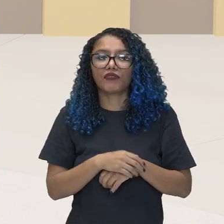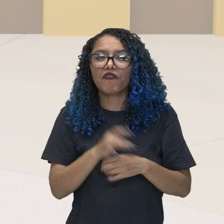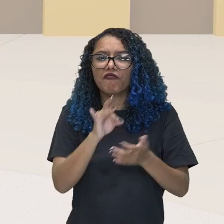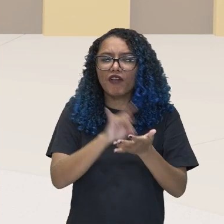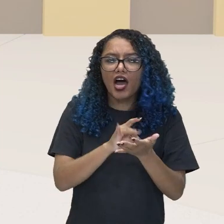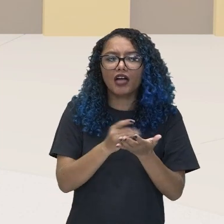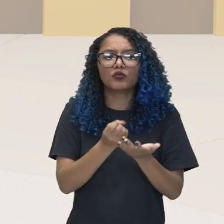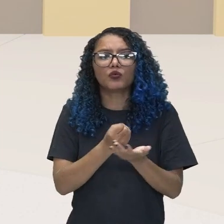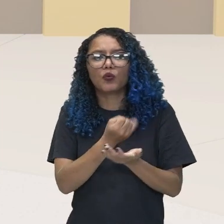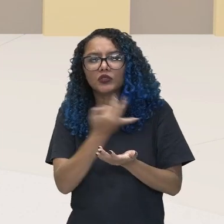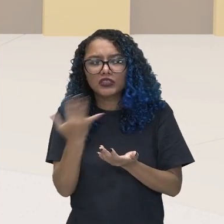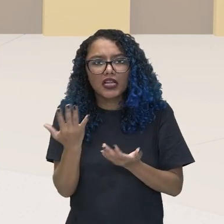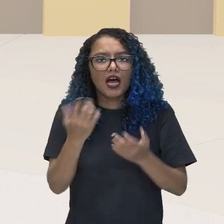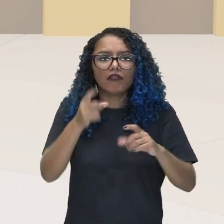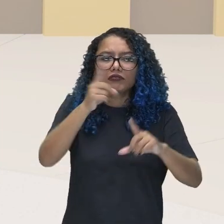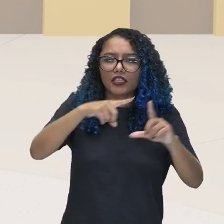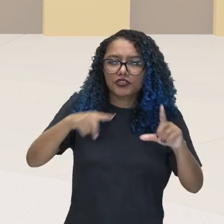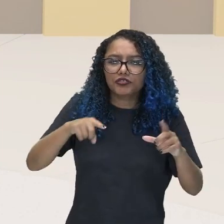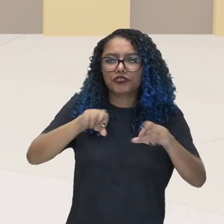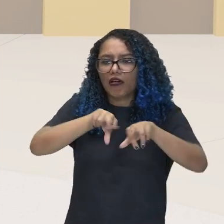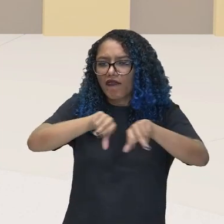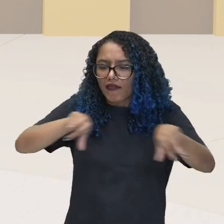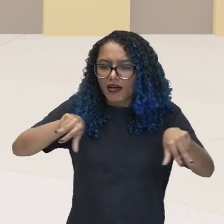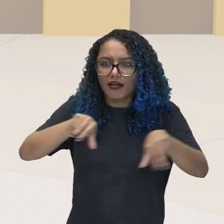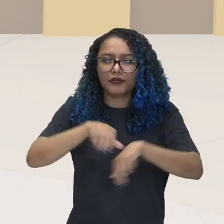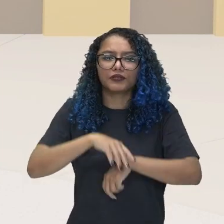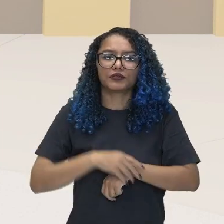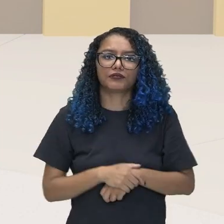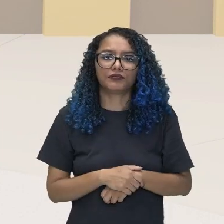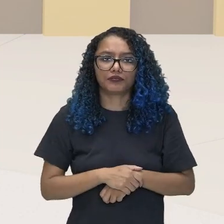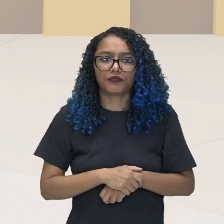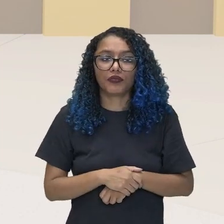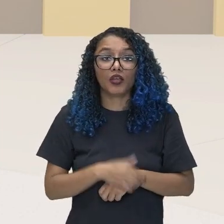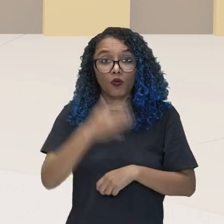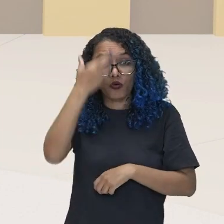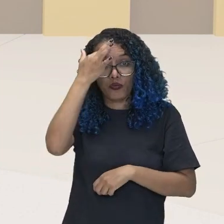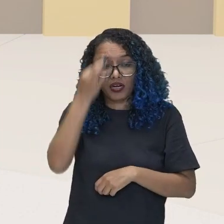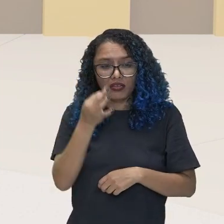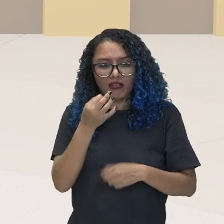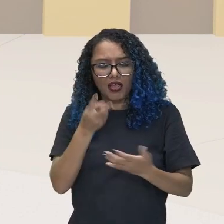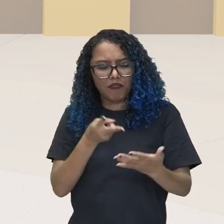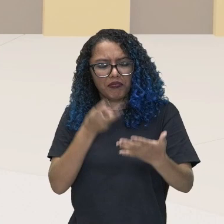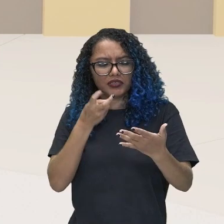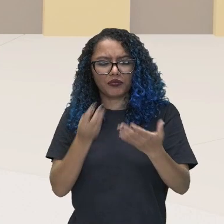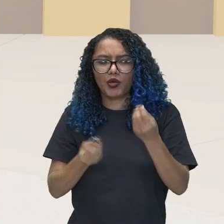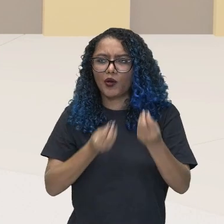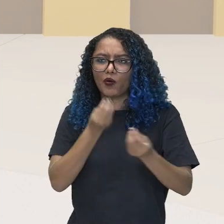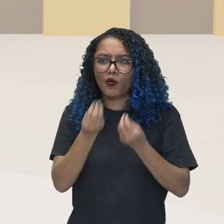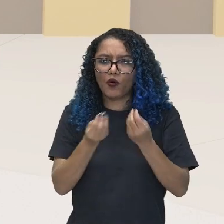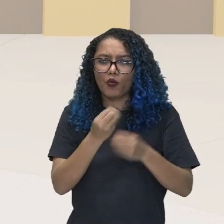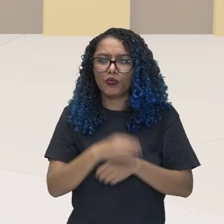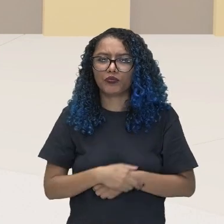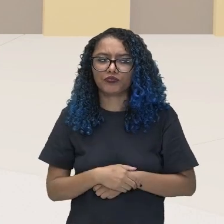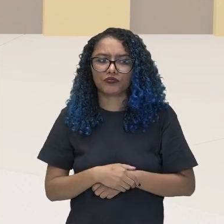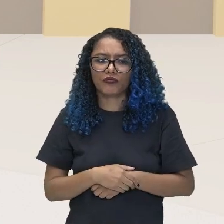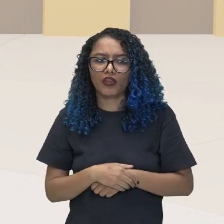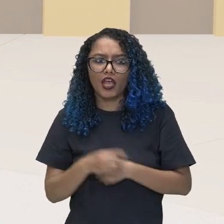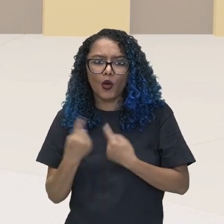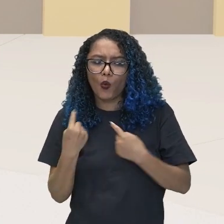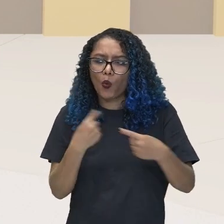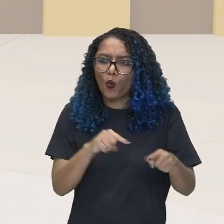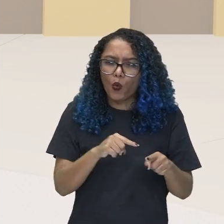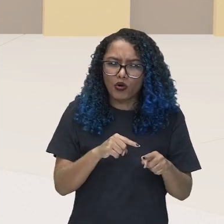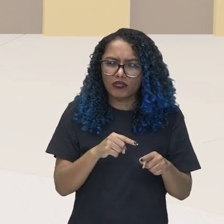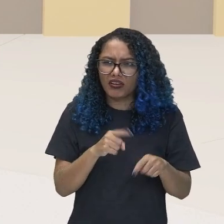dados. Então, compreender, saber ver e compreender aquilo. Não refutar de forma imediata, eu